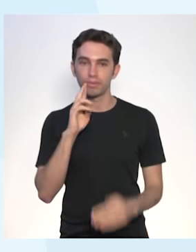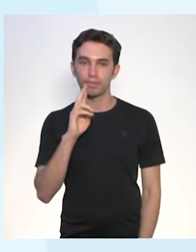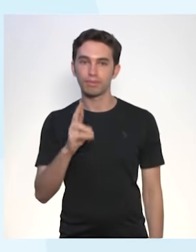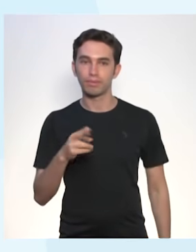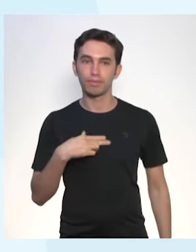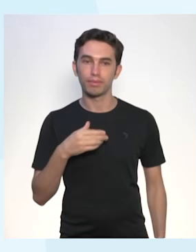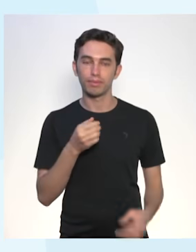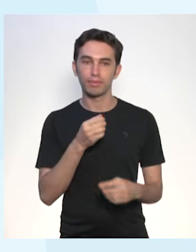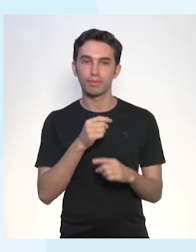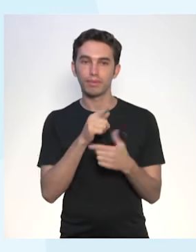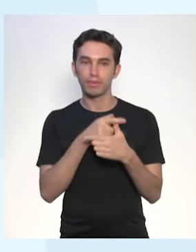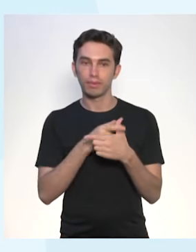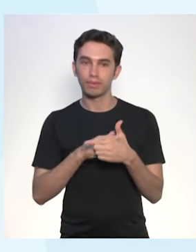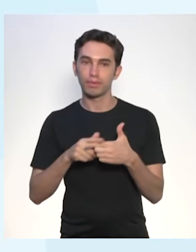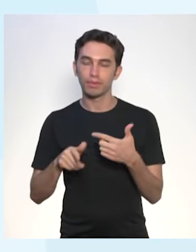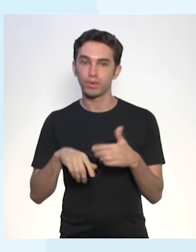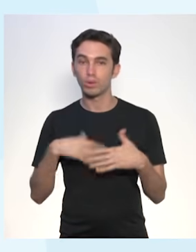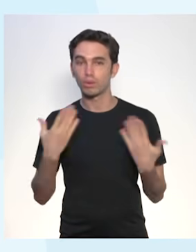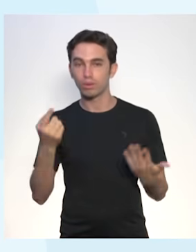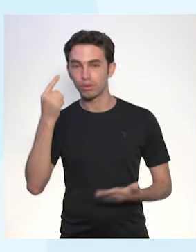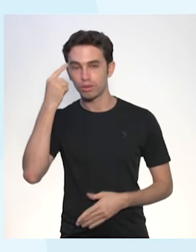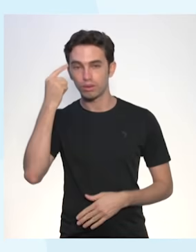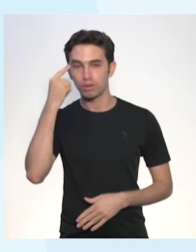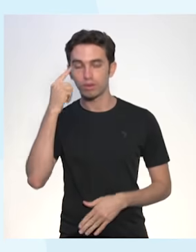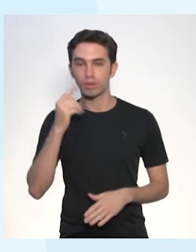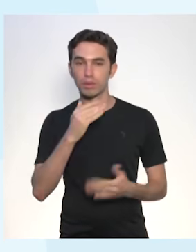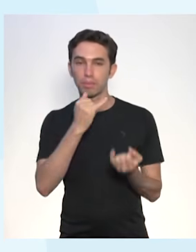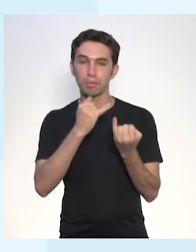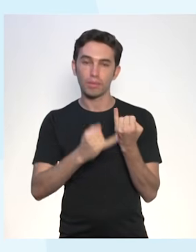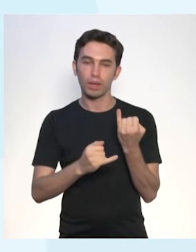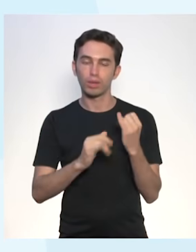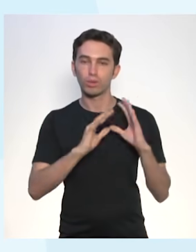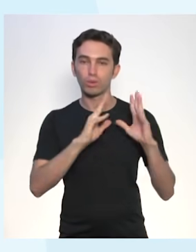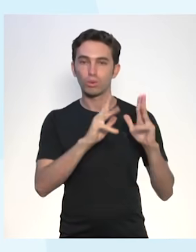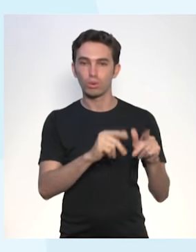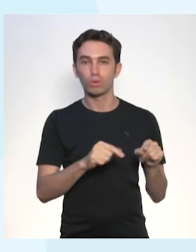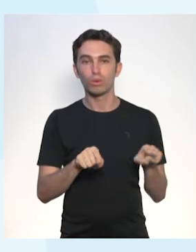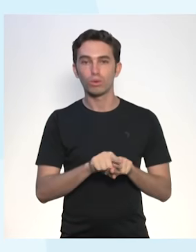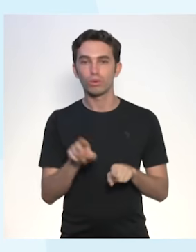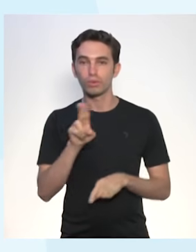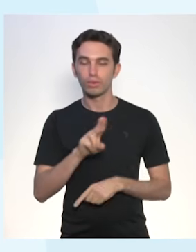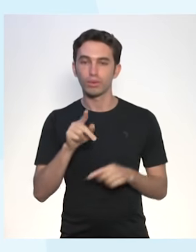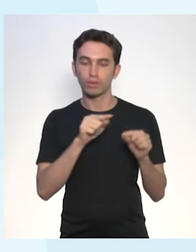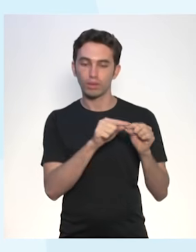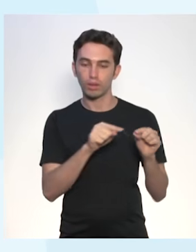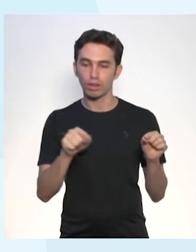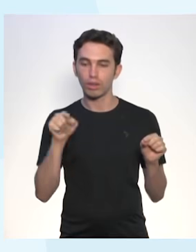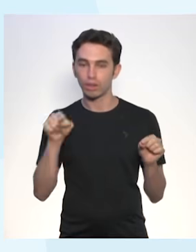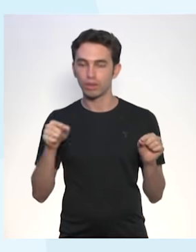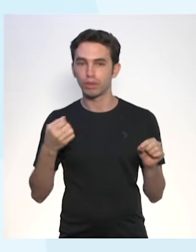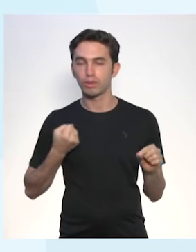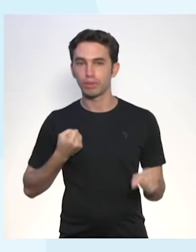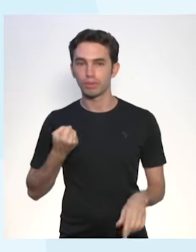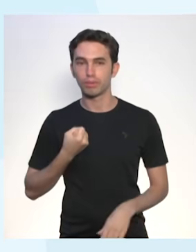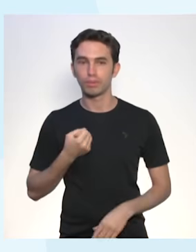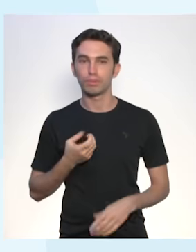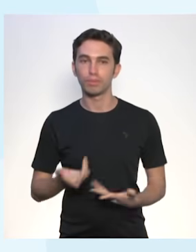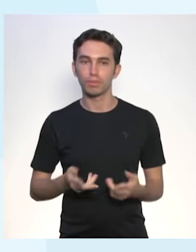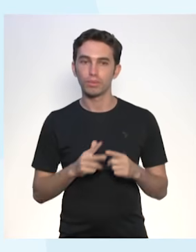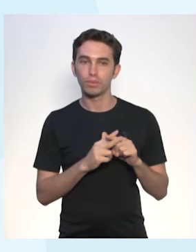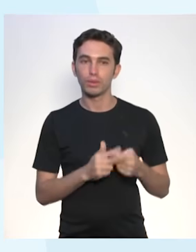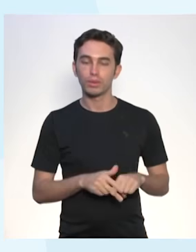de uma divisão ou à ideia de parte de um todo e utilizando a reta numérica como recurso. E a